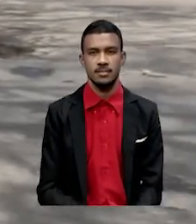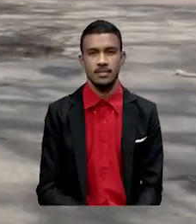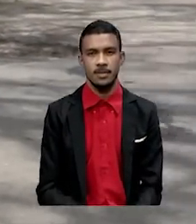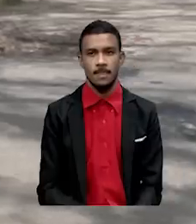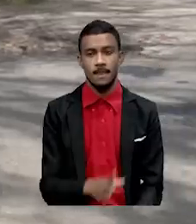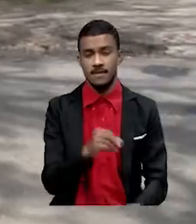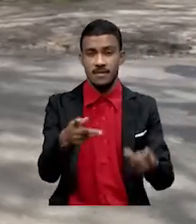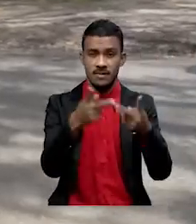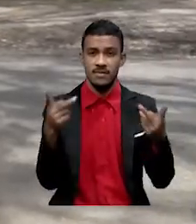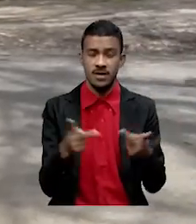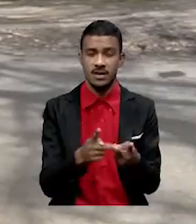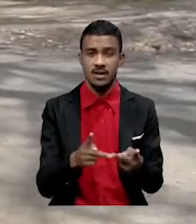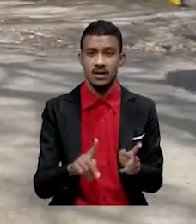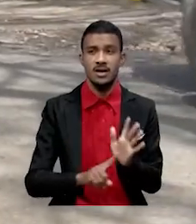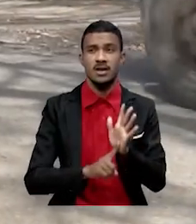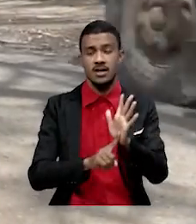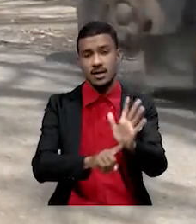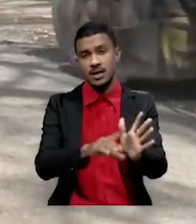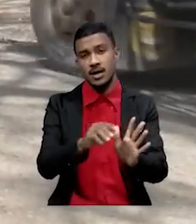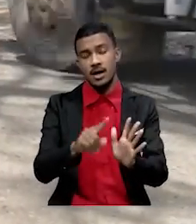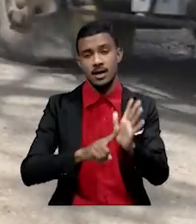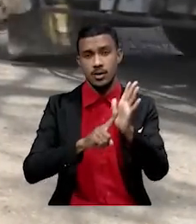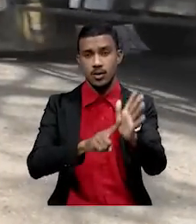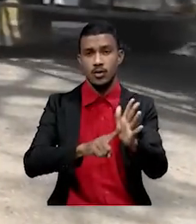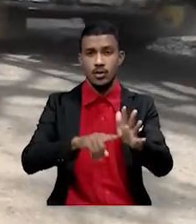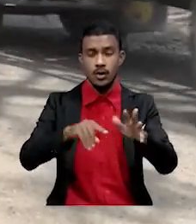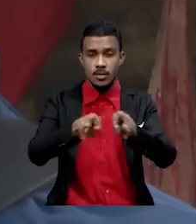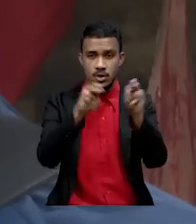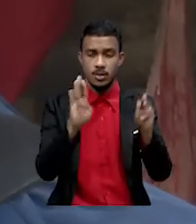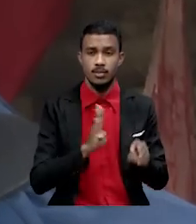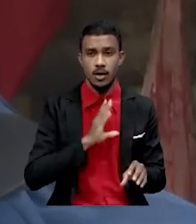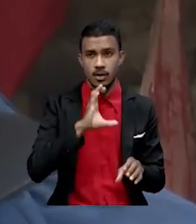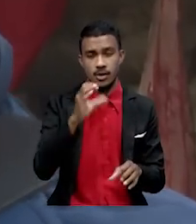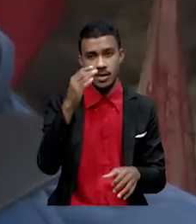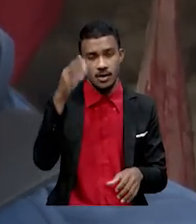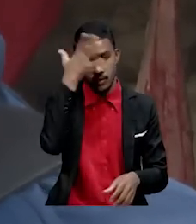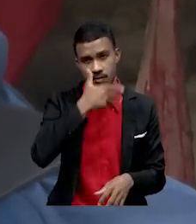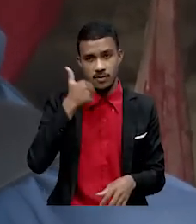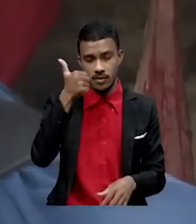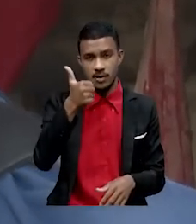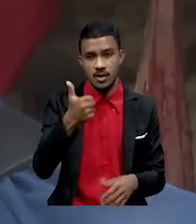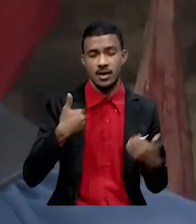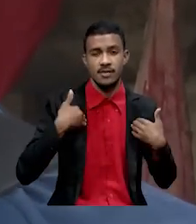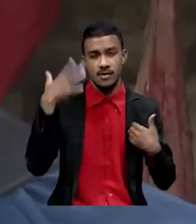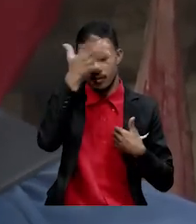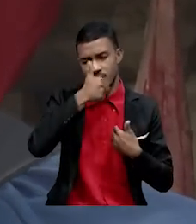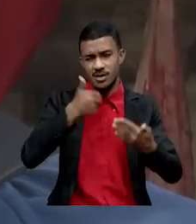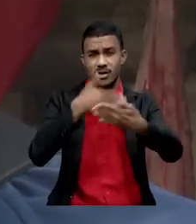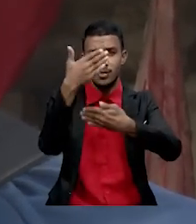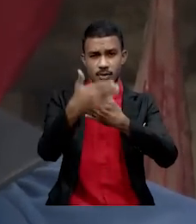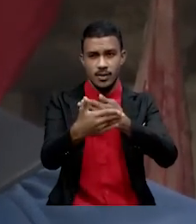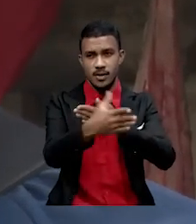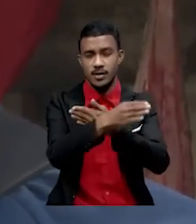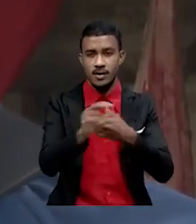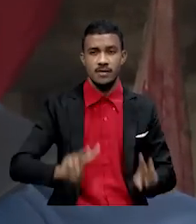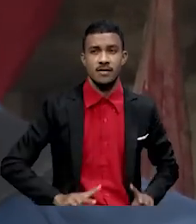pousada haturu balcão de furac e a cidade fato clara não ia furac nem ia oin